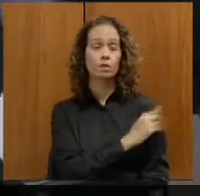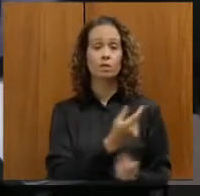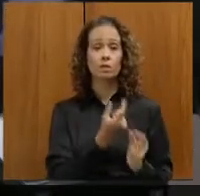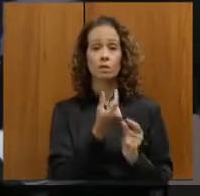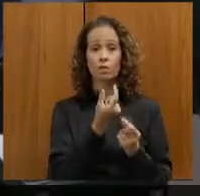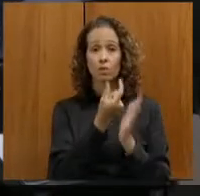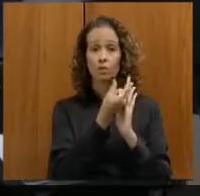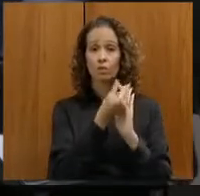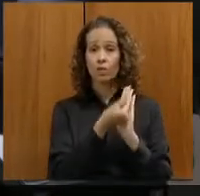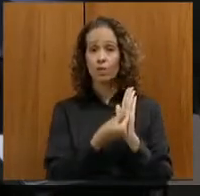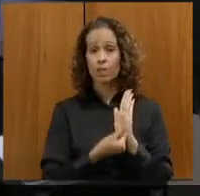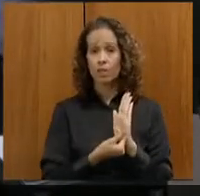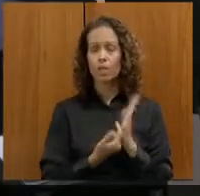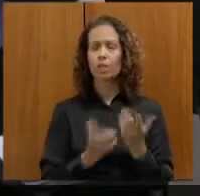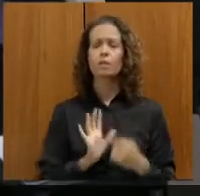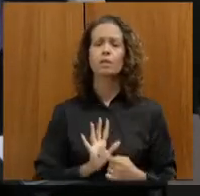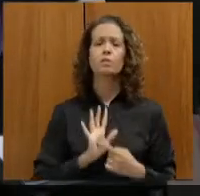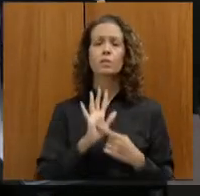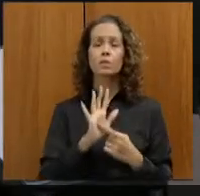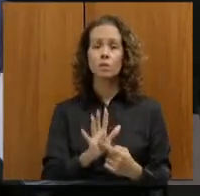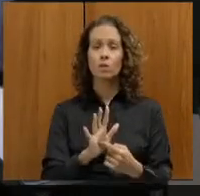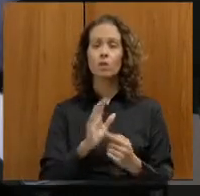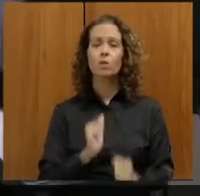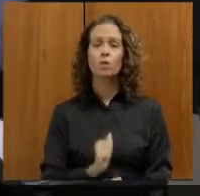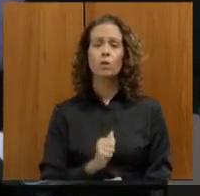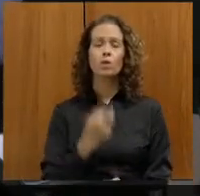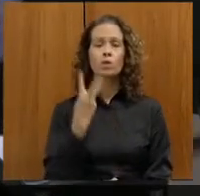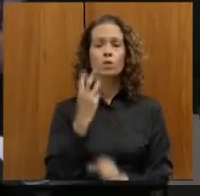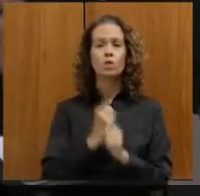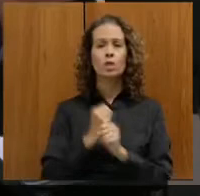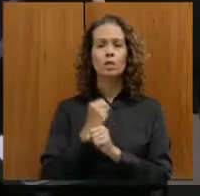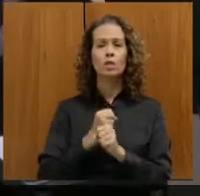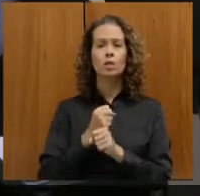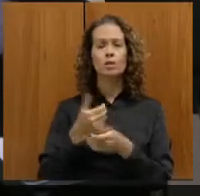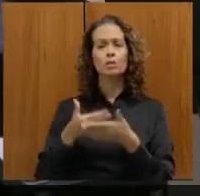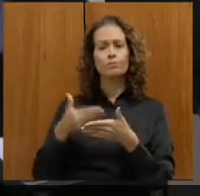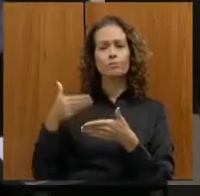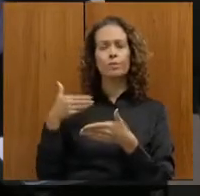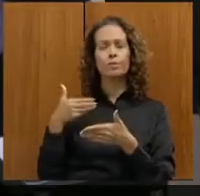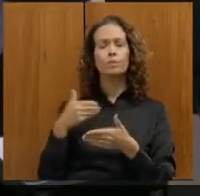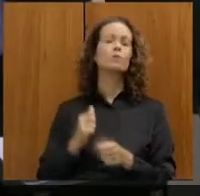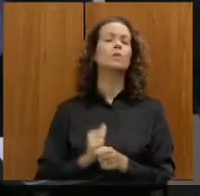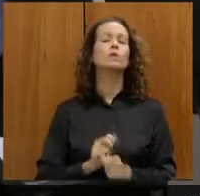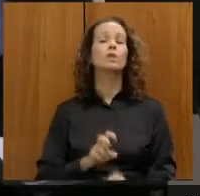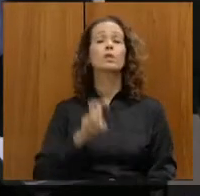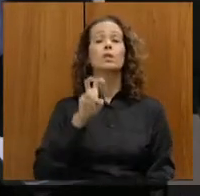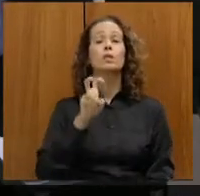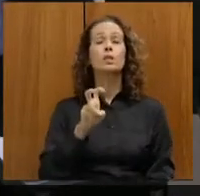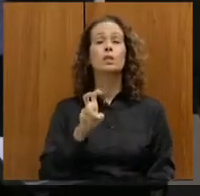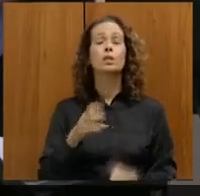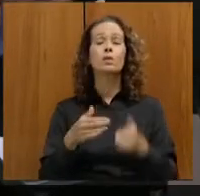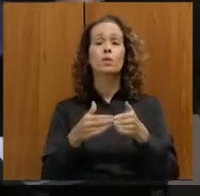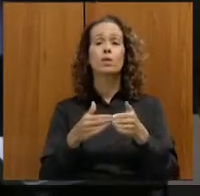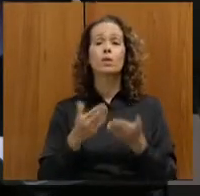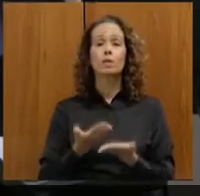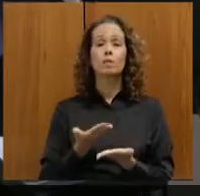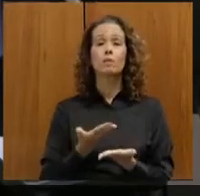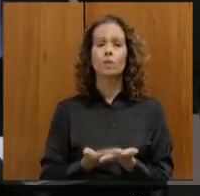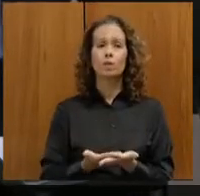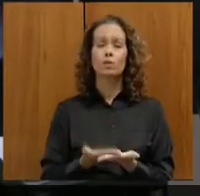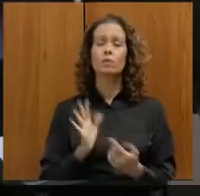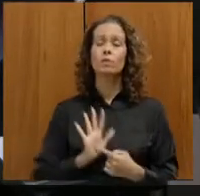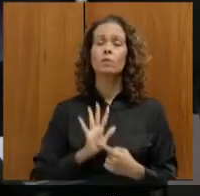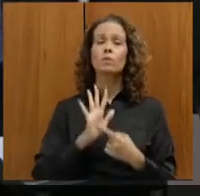e orçamentária ela apresentou nos últimos três anos cinco requerimentos pedindo aos sábados que fornecesse o